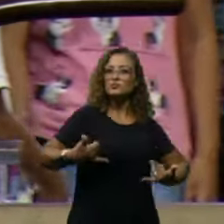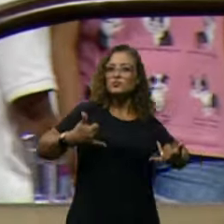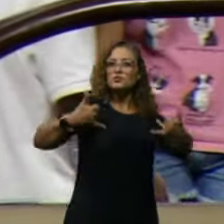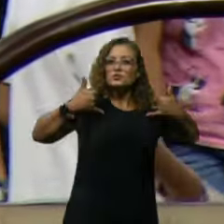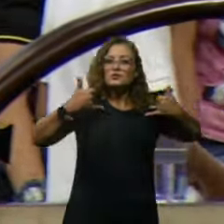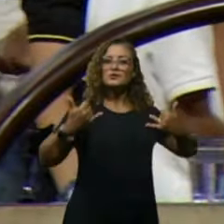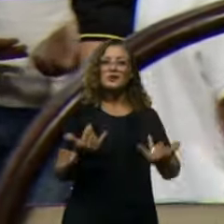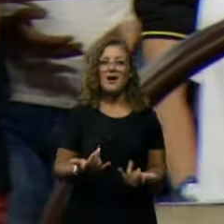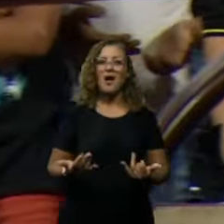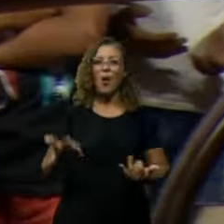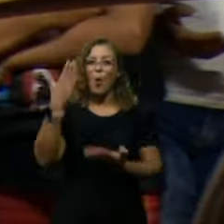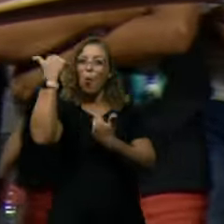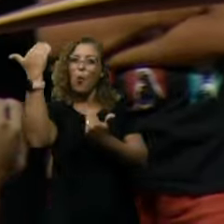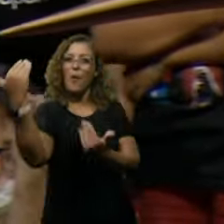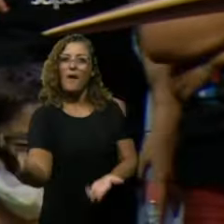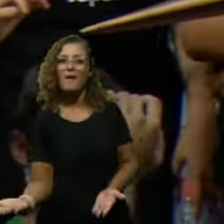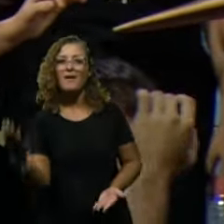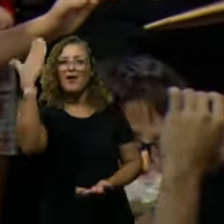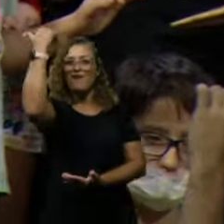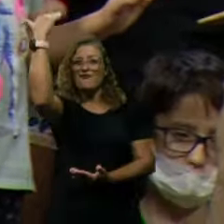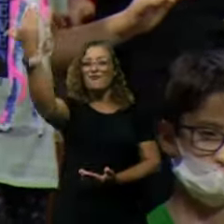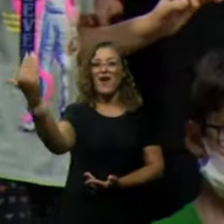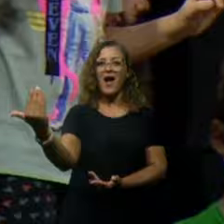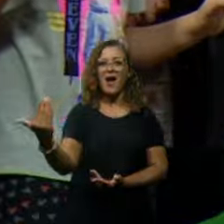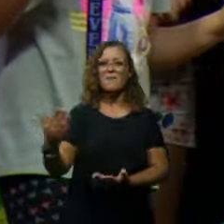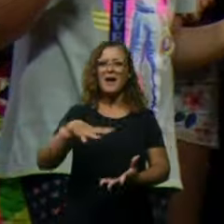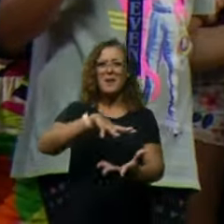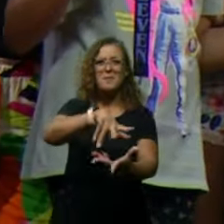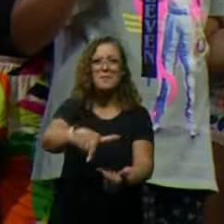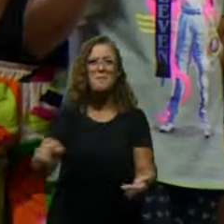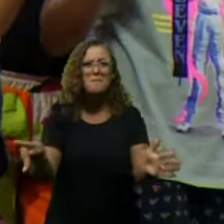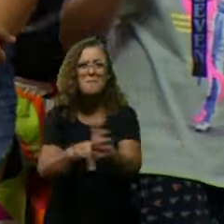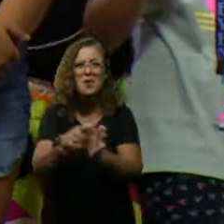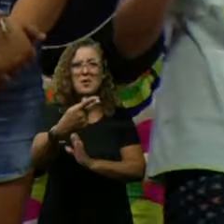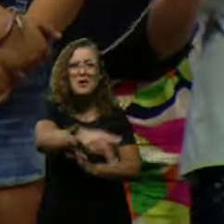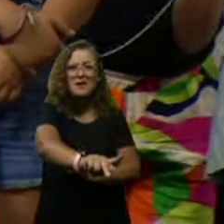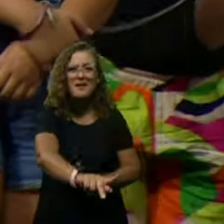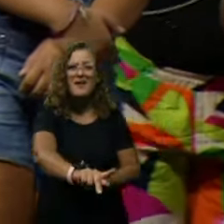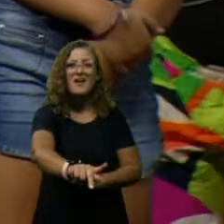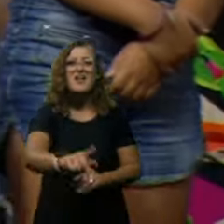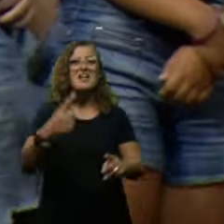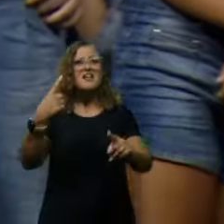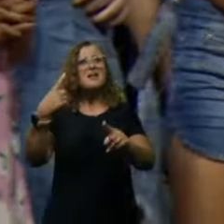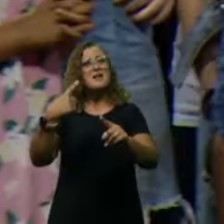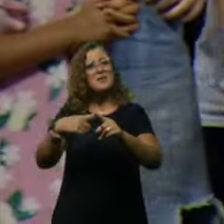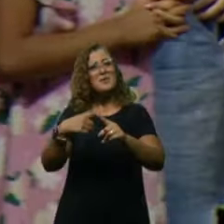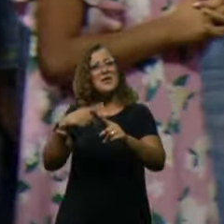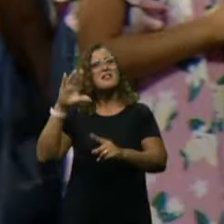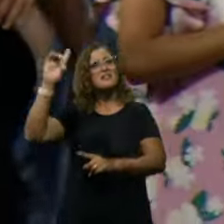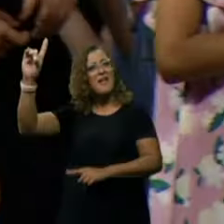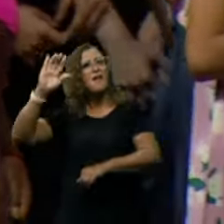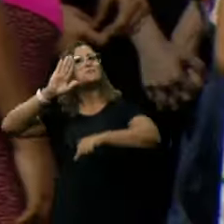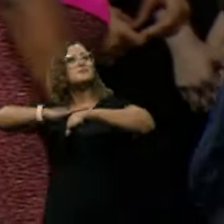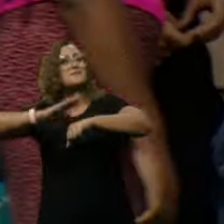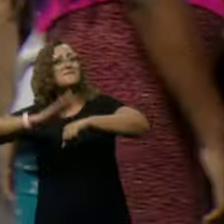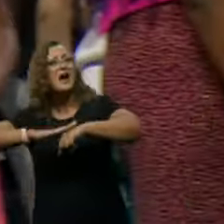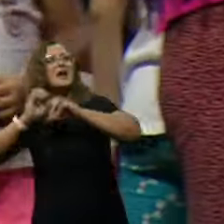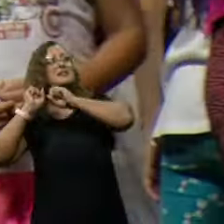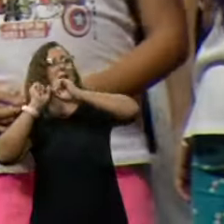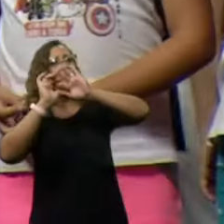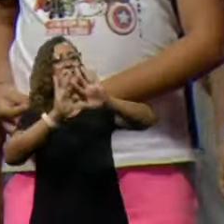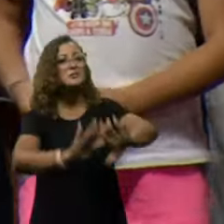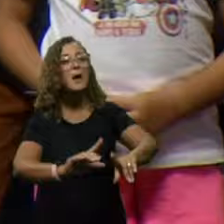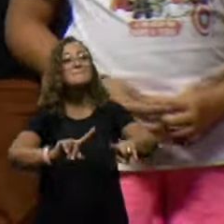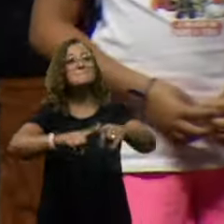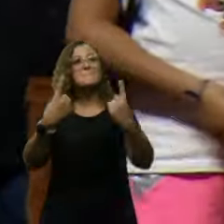terreno reconhecimento humano tudo isso é muito bom tudo isso Deus faz essas bênçãos Deus também dá